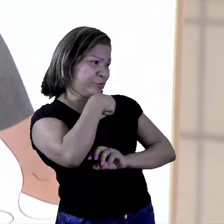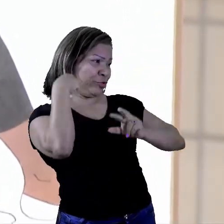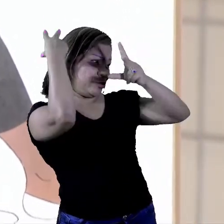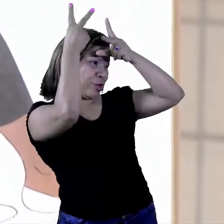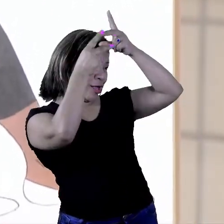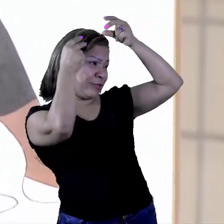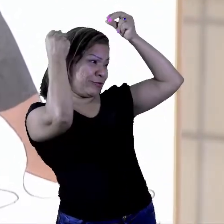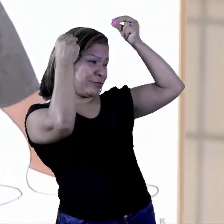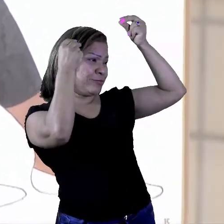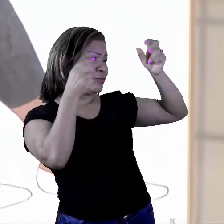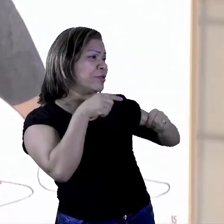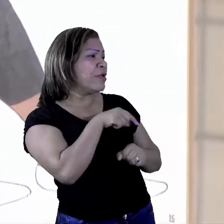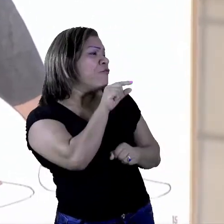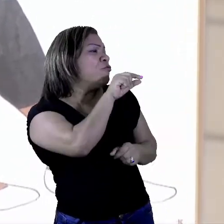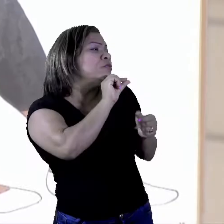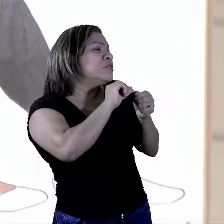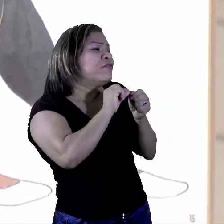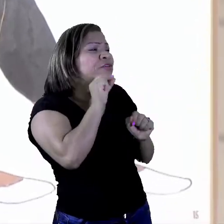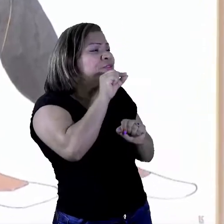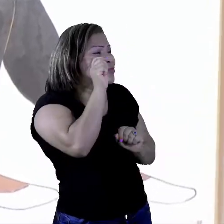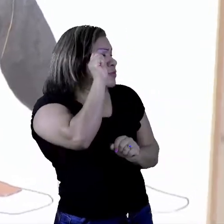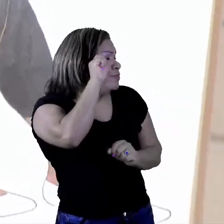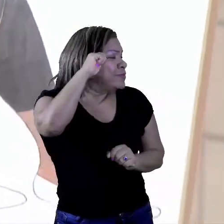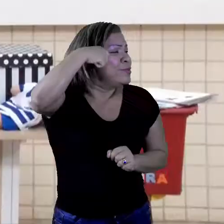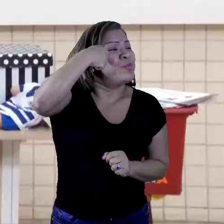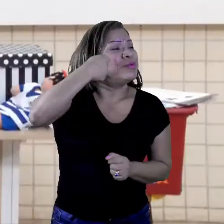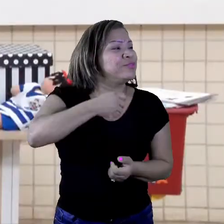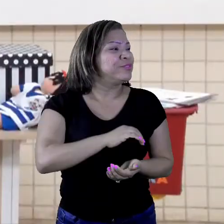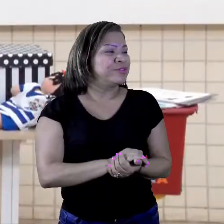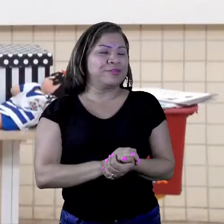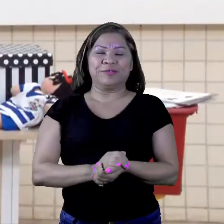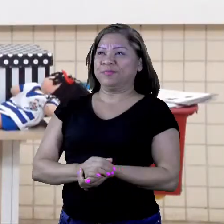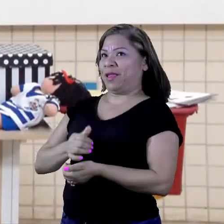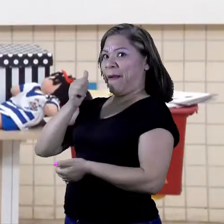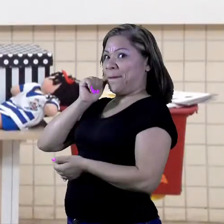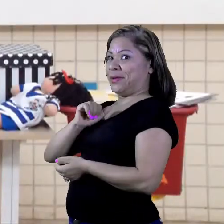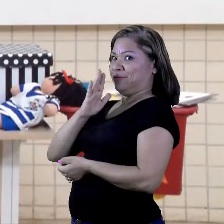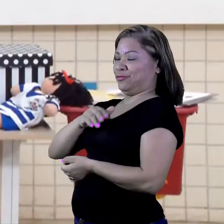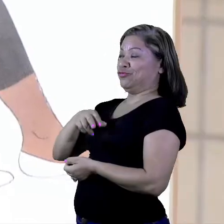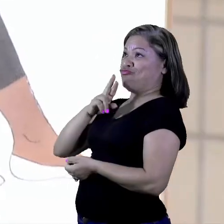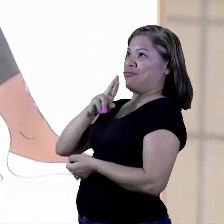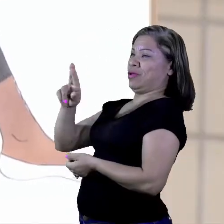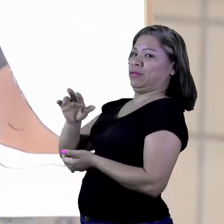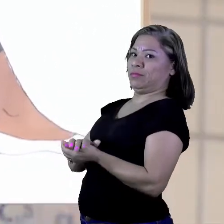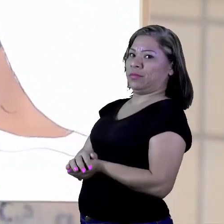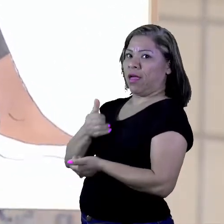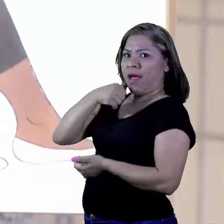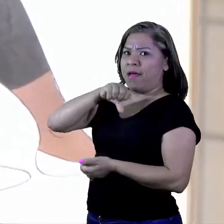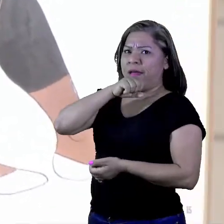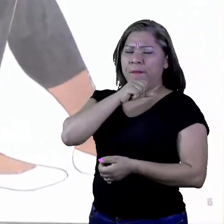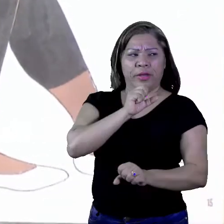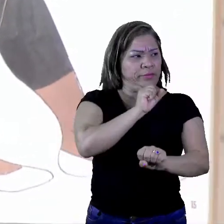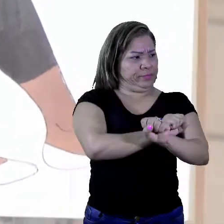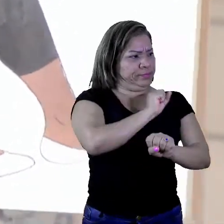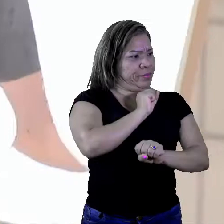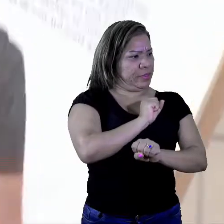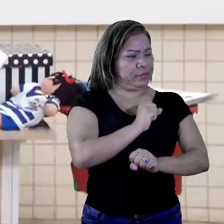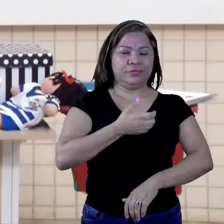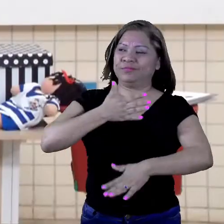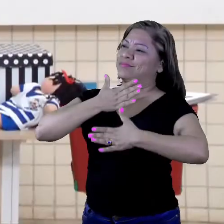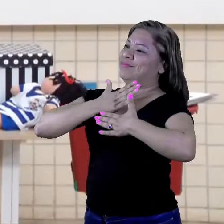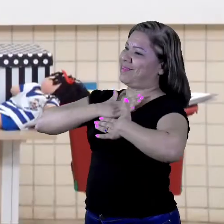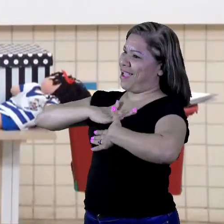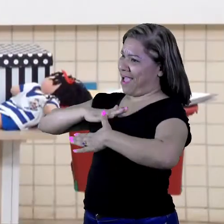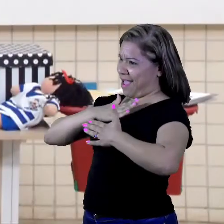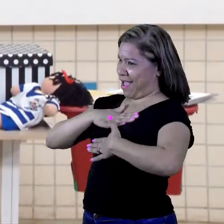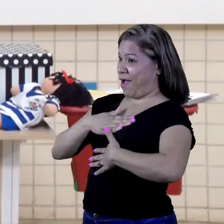que você faz para ficar tão pretinha? Quando a menina já ia responder, a mãe dela para e fala, calma,